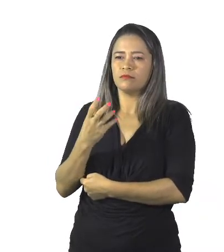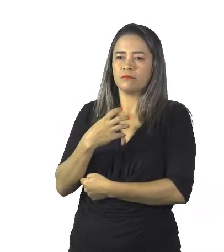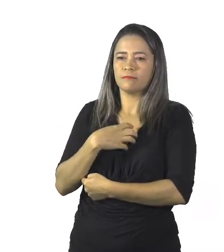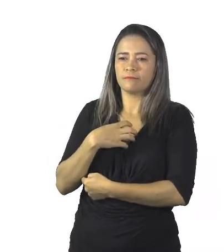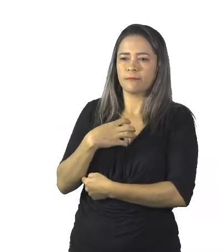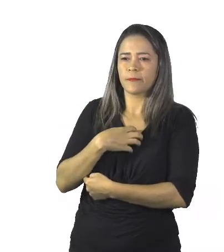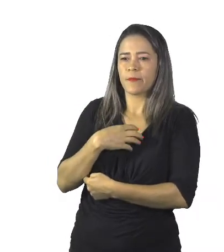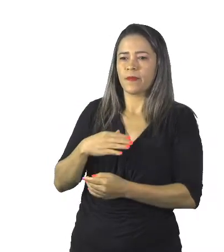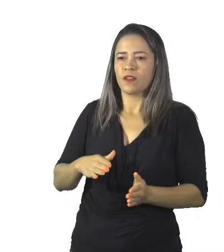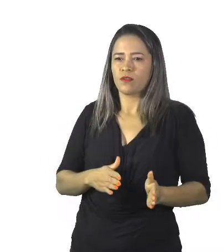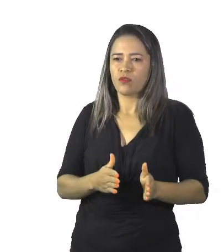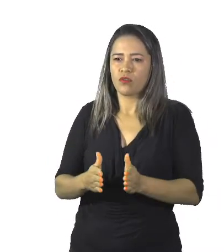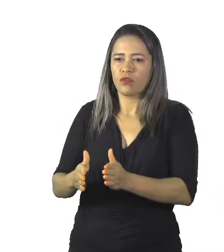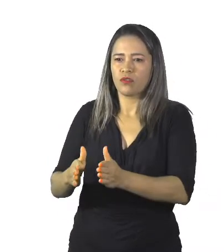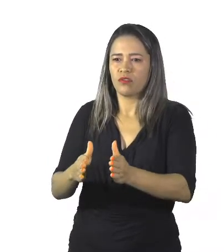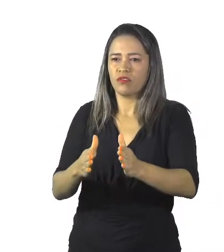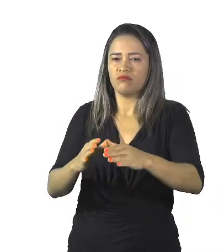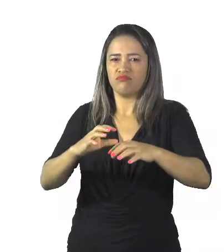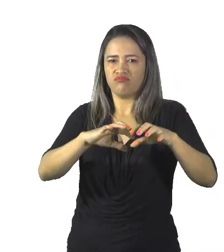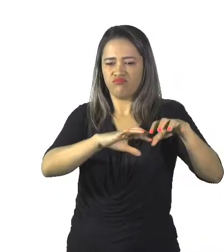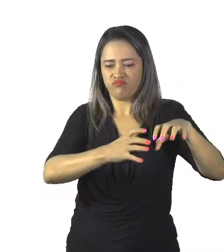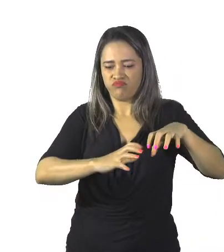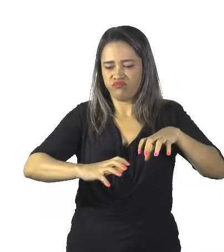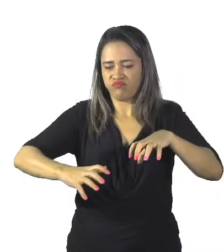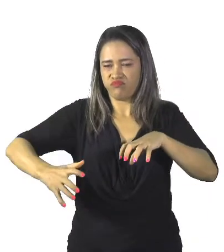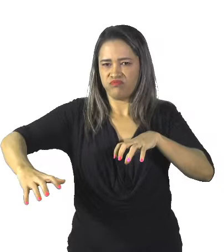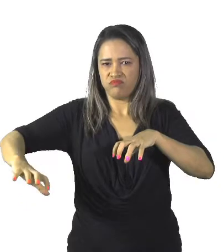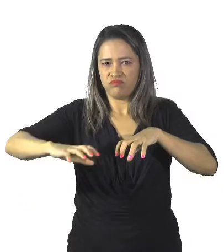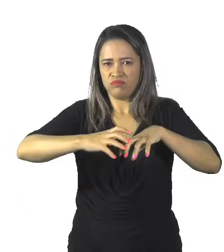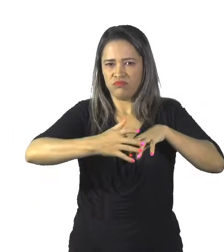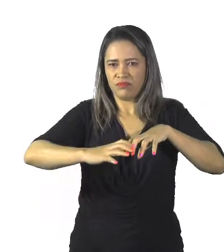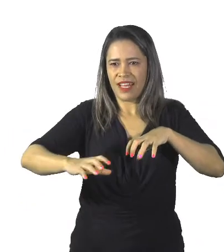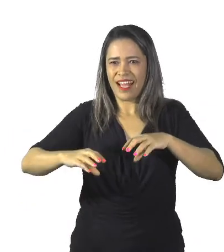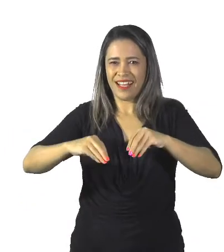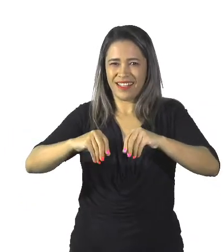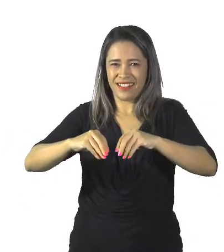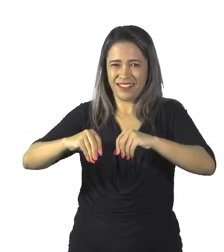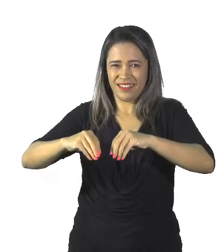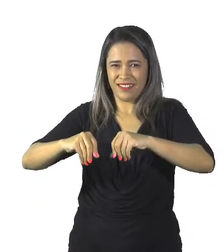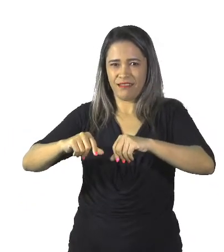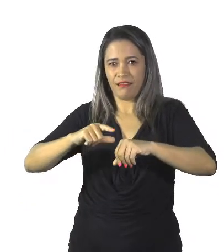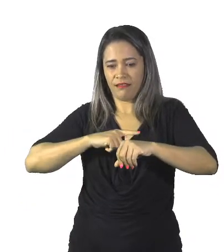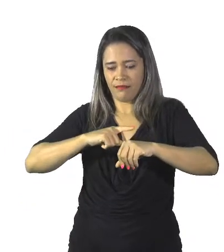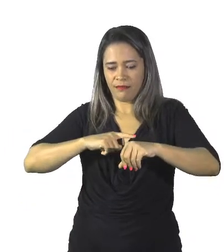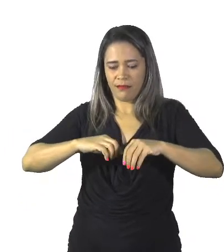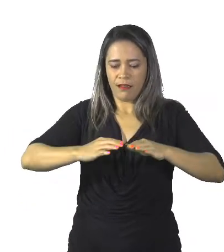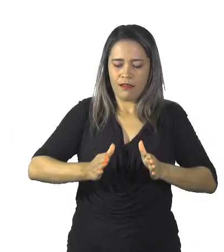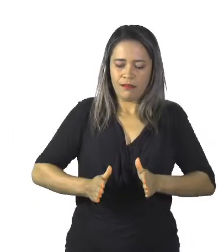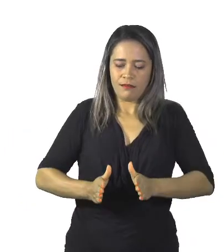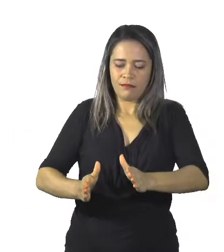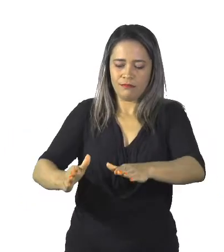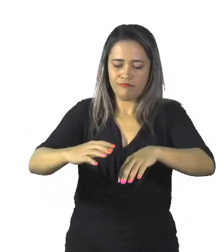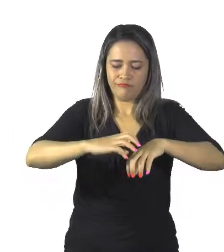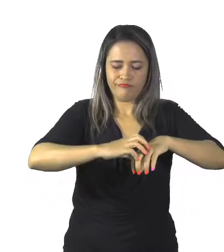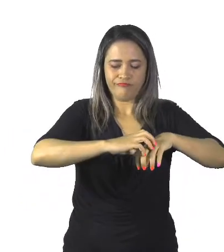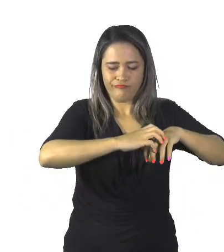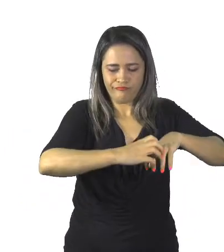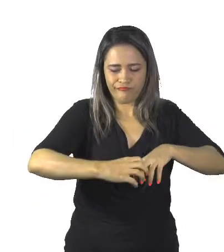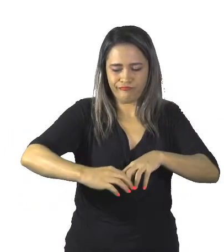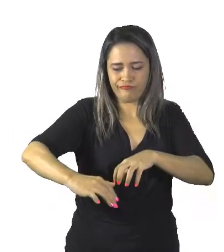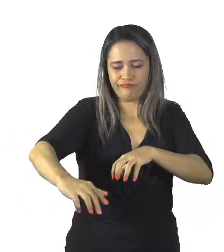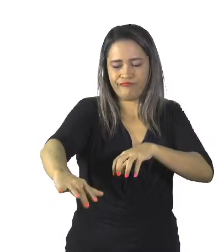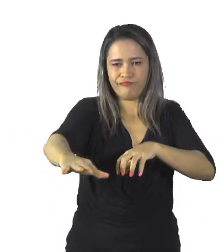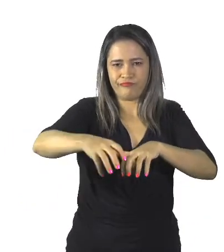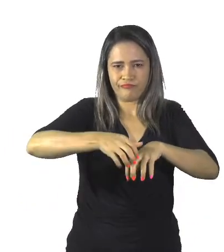que o córrego está sendo assoreado, não é? A areia que fica nas margens do córrego, ela é arrastada